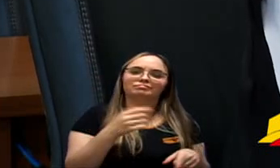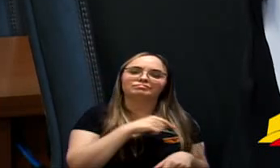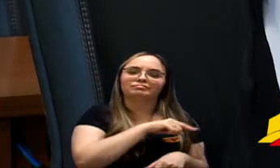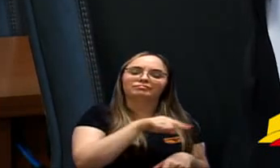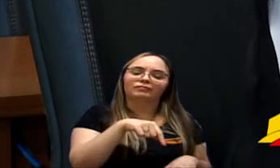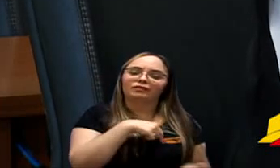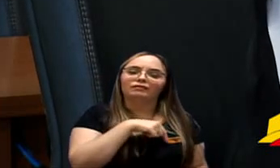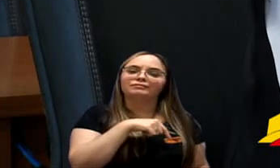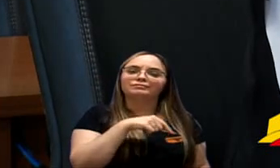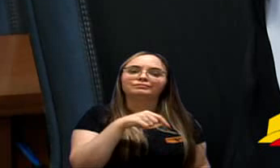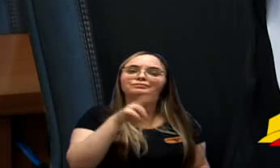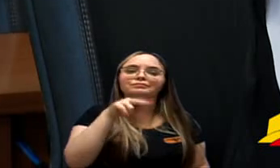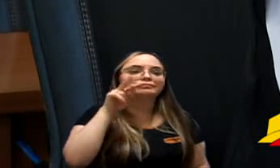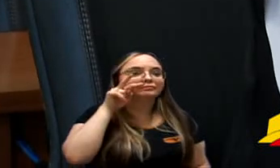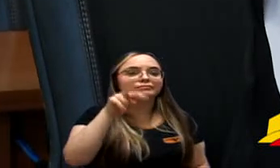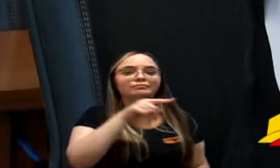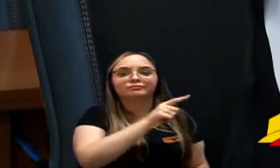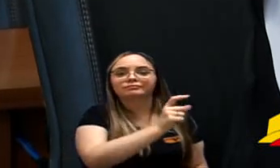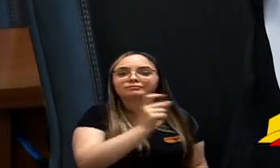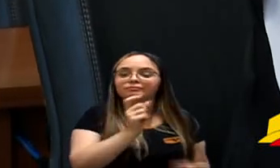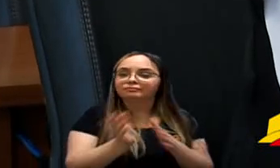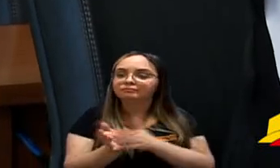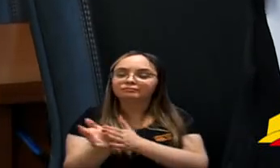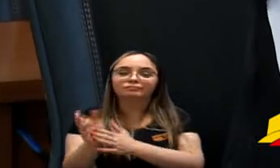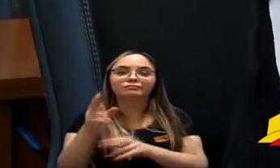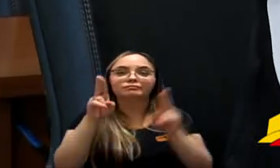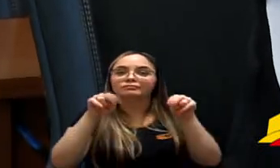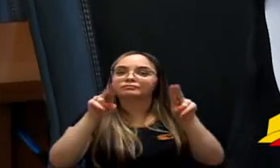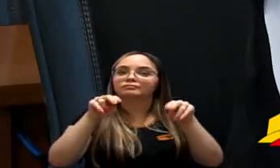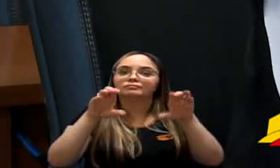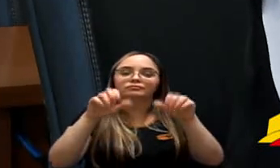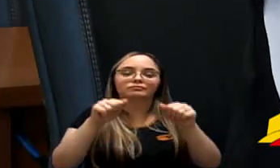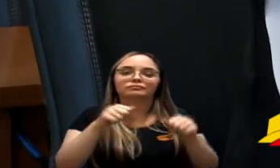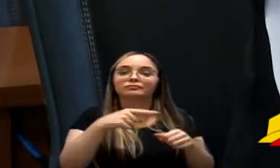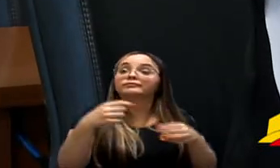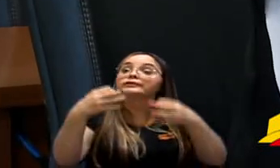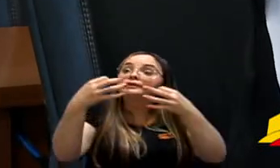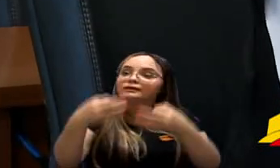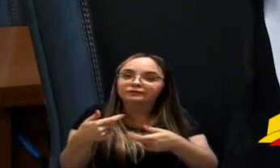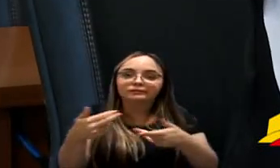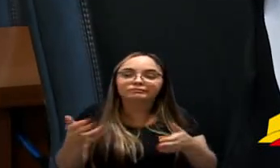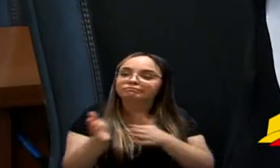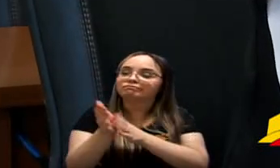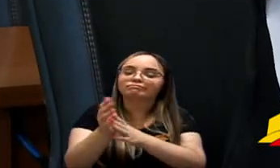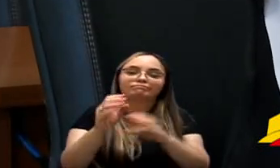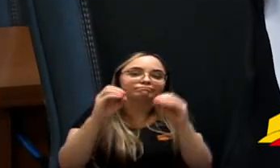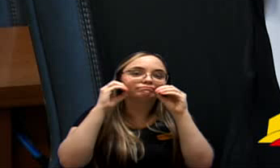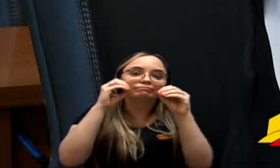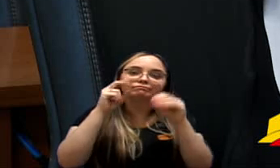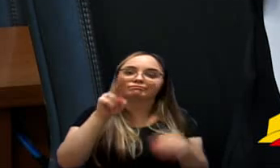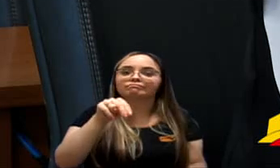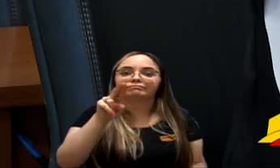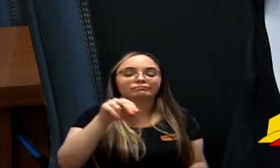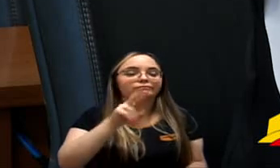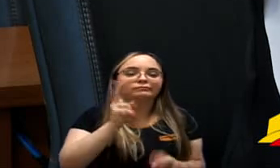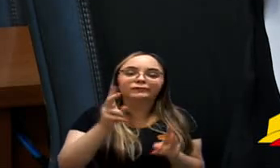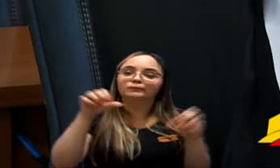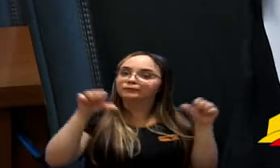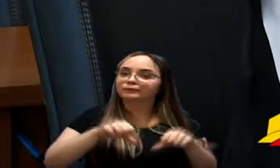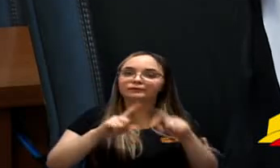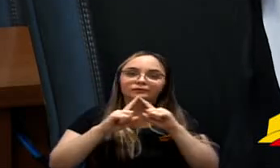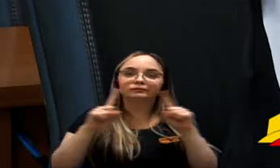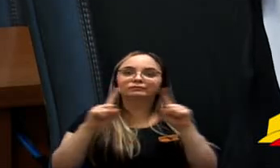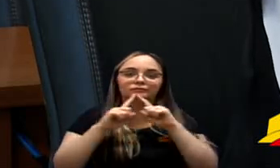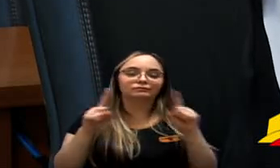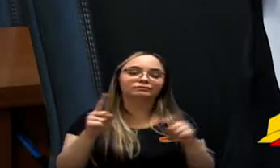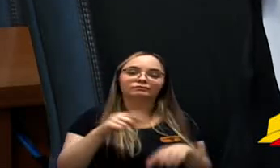não vejo uma palavra de elogio dessas pessoas. Não tem nada que preste. Não tem nada que preste para eles.